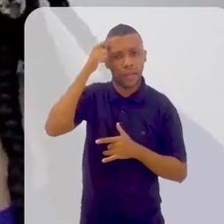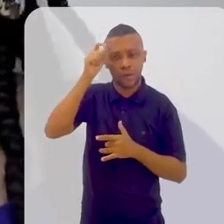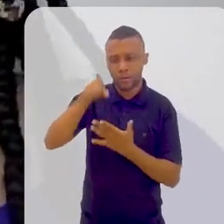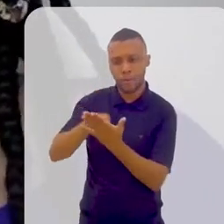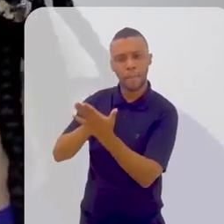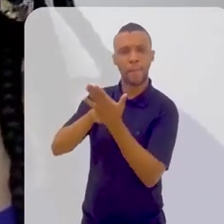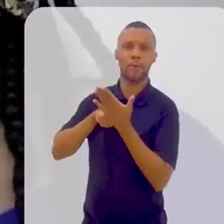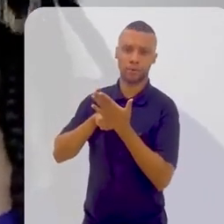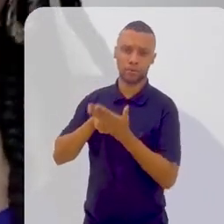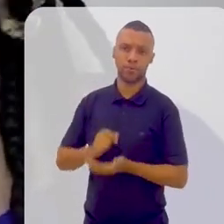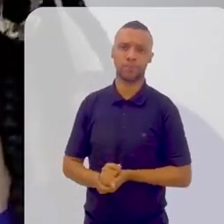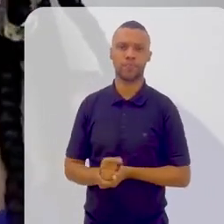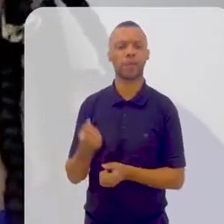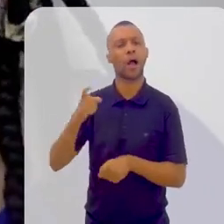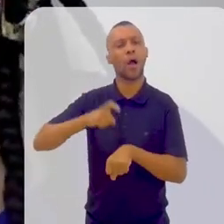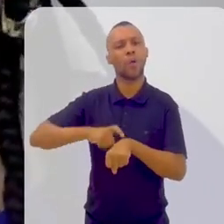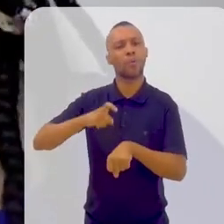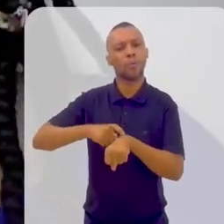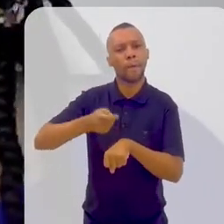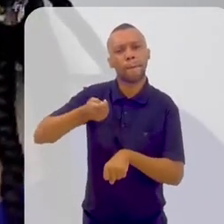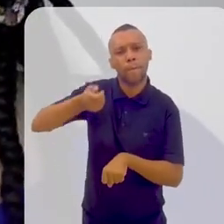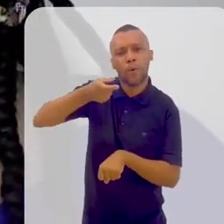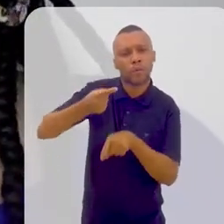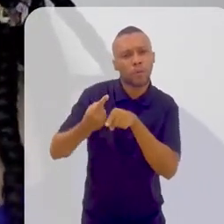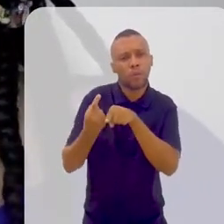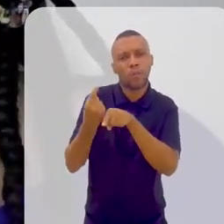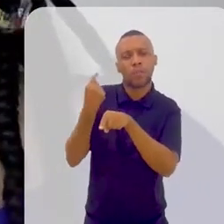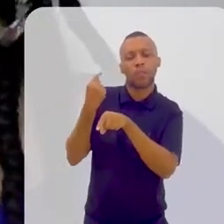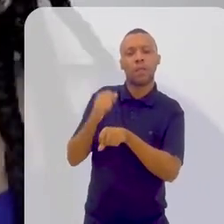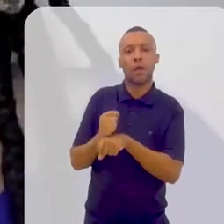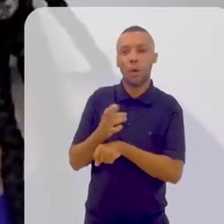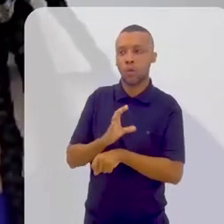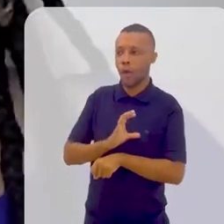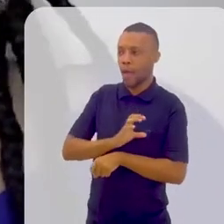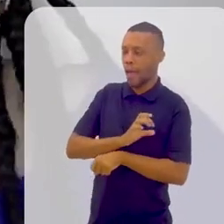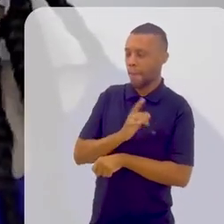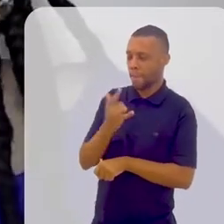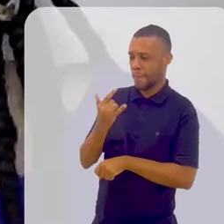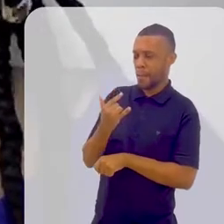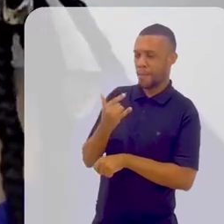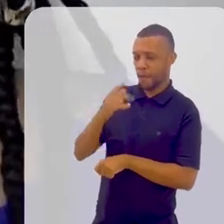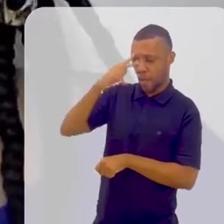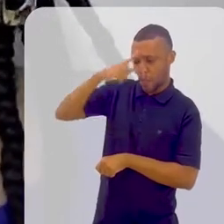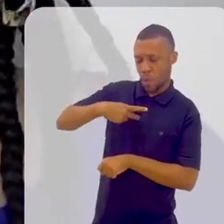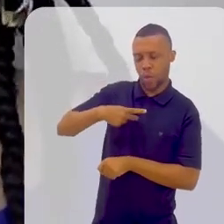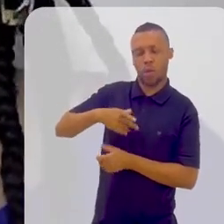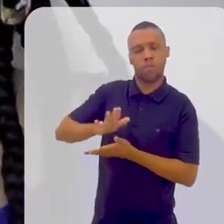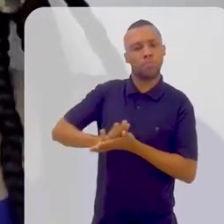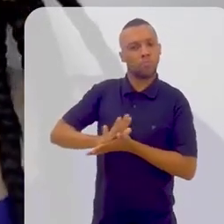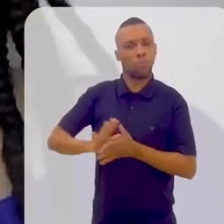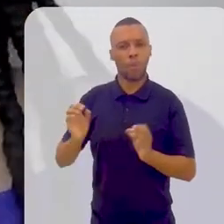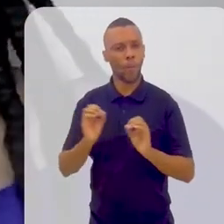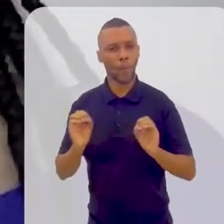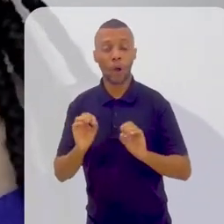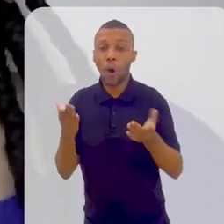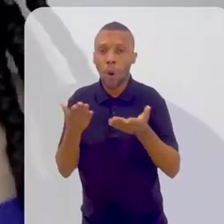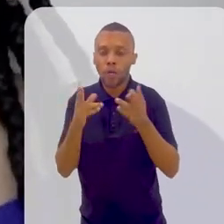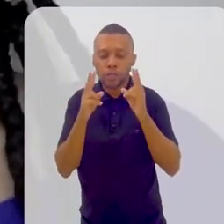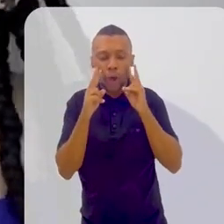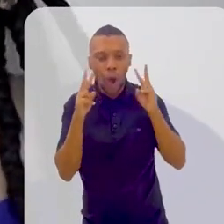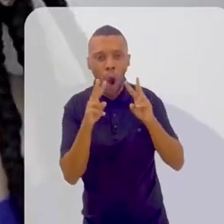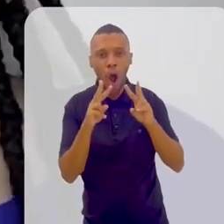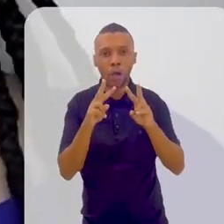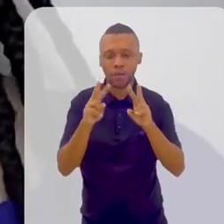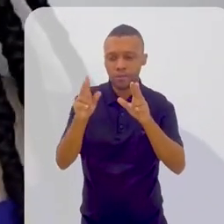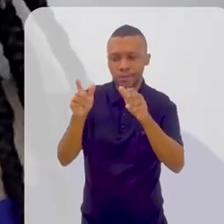Eu até bem pouco tempo, eu não me amava, né? Hoje eu olho